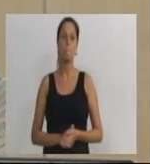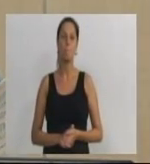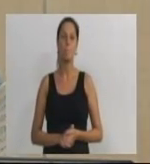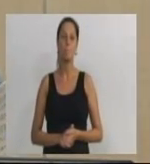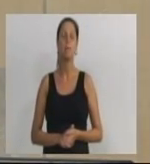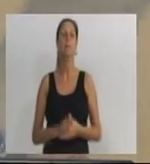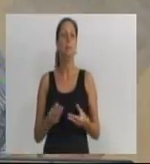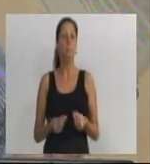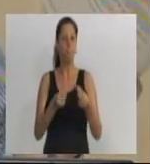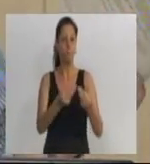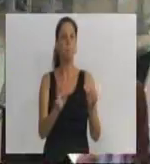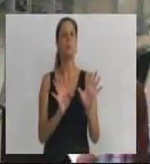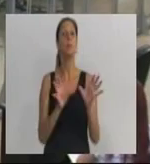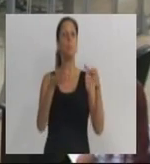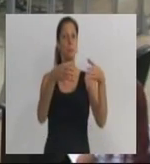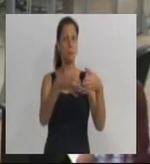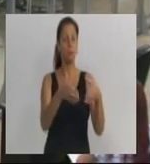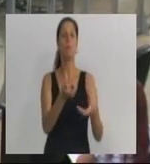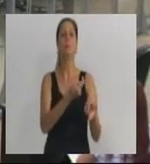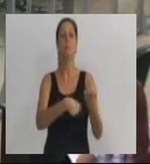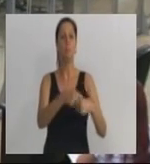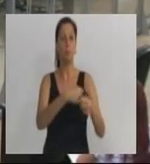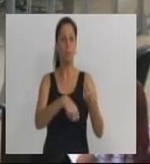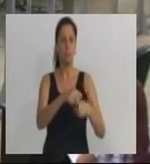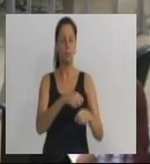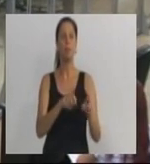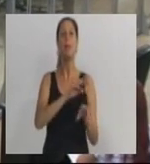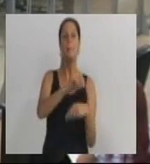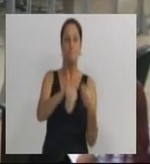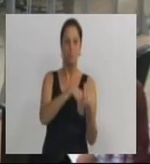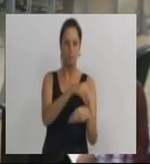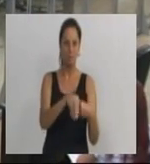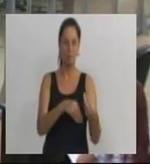Processar a Comissão de Constituição, Finanças e Mista.